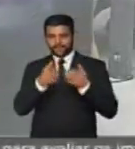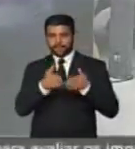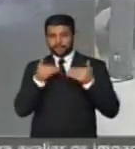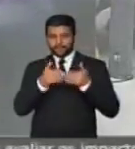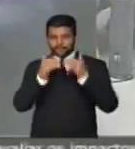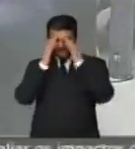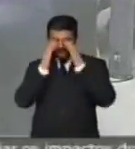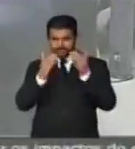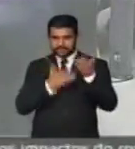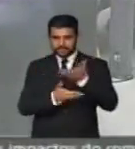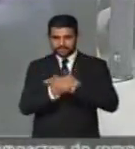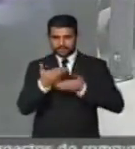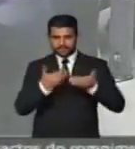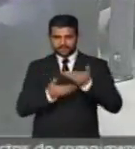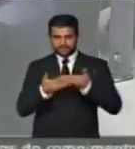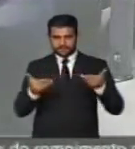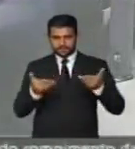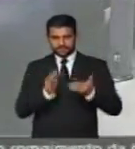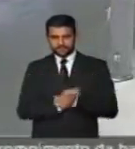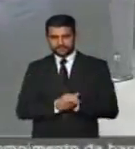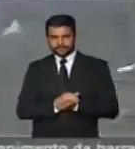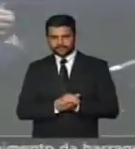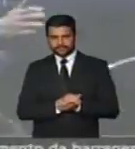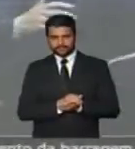Eu peço respeito.